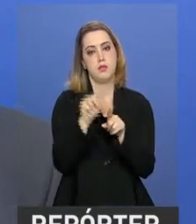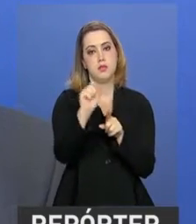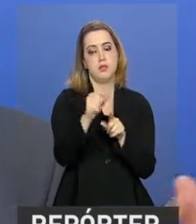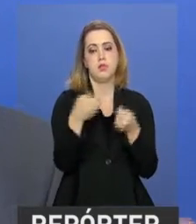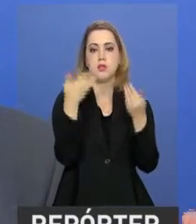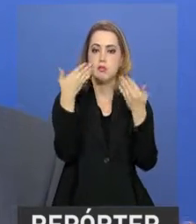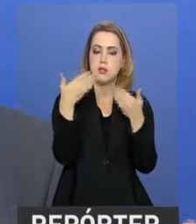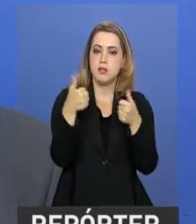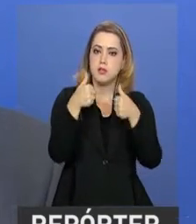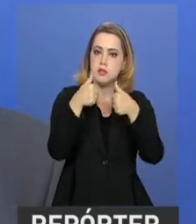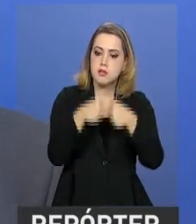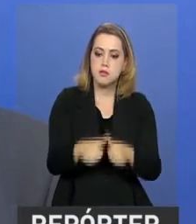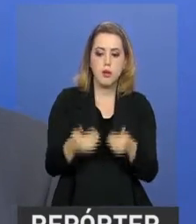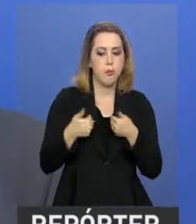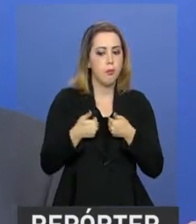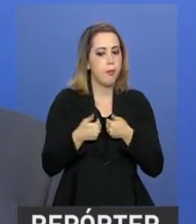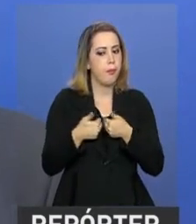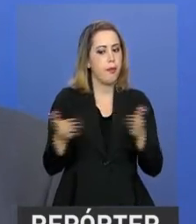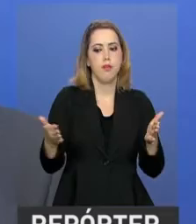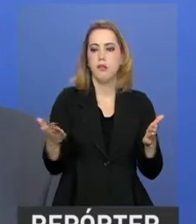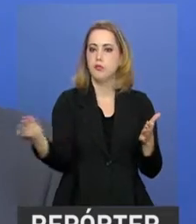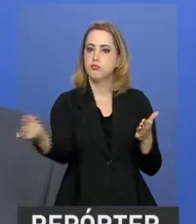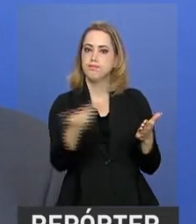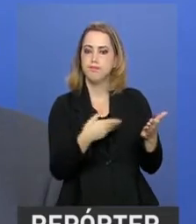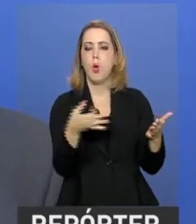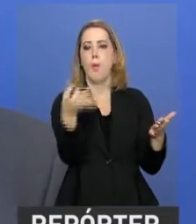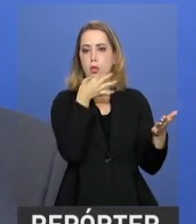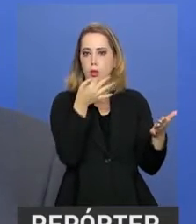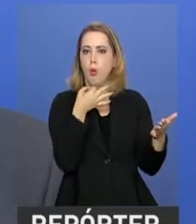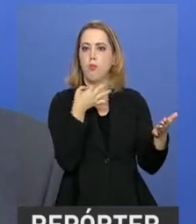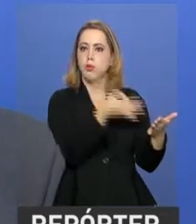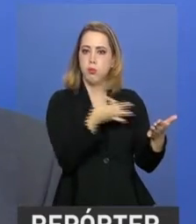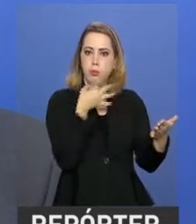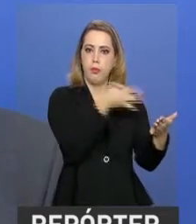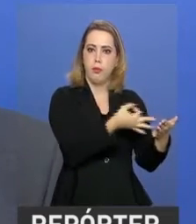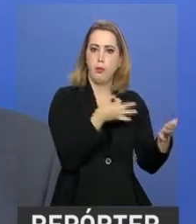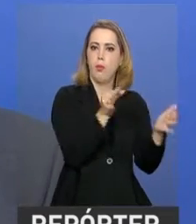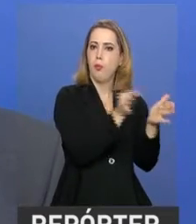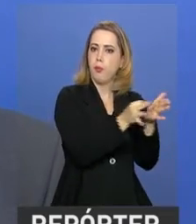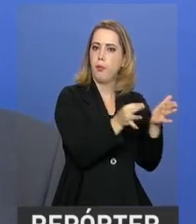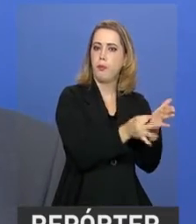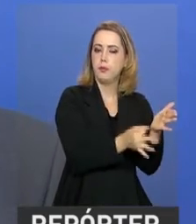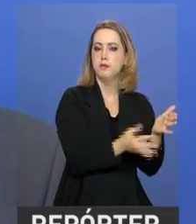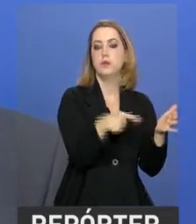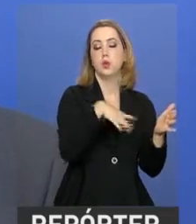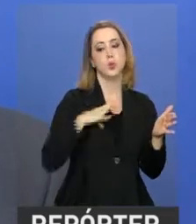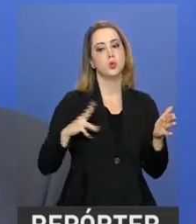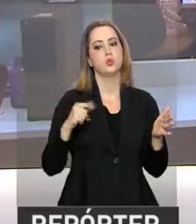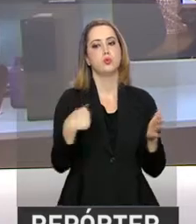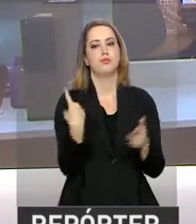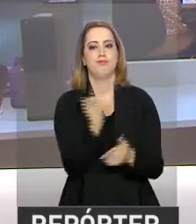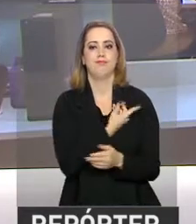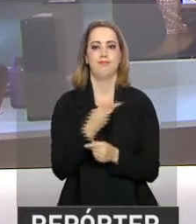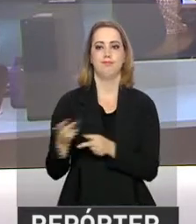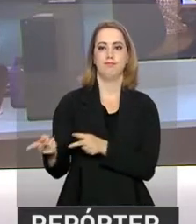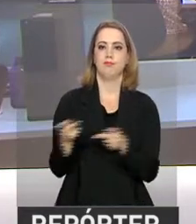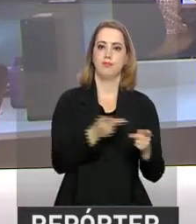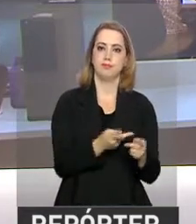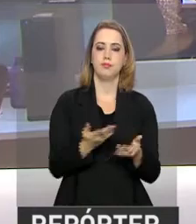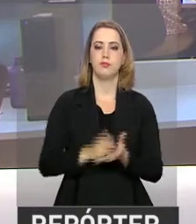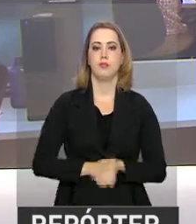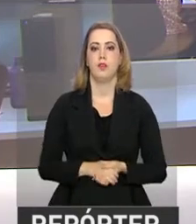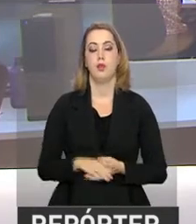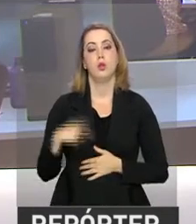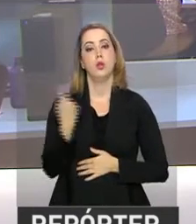aberto as contribuições da sociedade brasileira do congresso nacional de todos e todos os nossos vizinhos nós ficamos